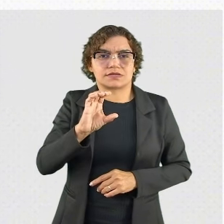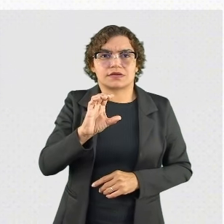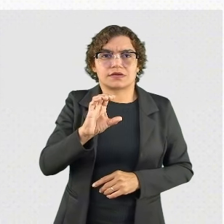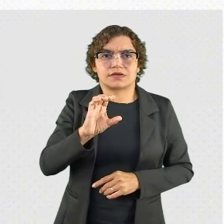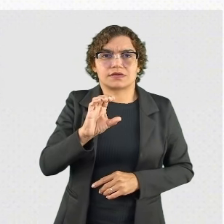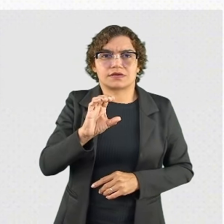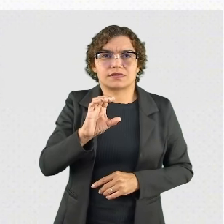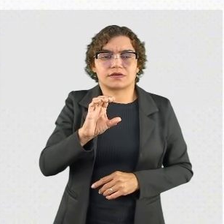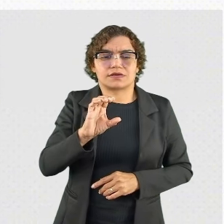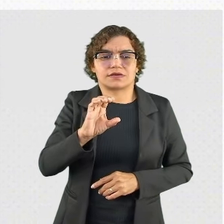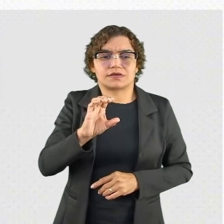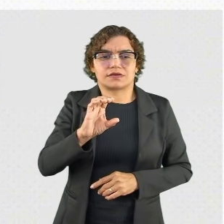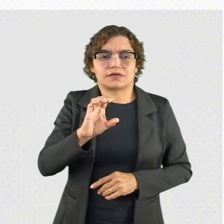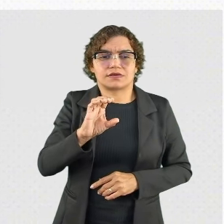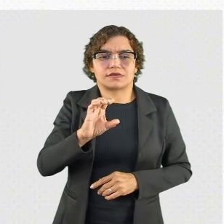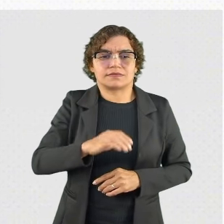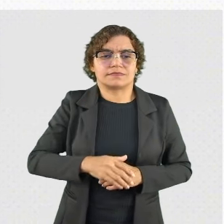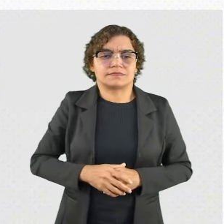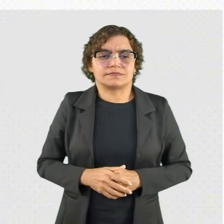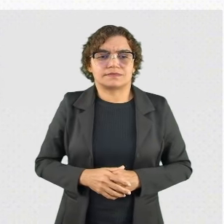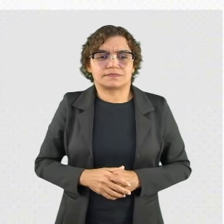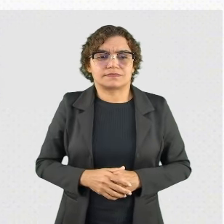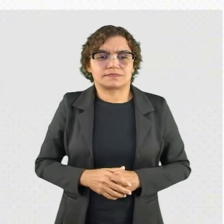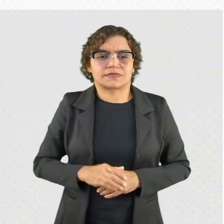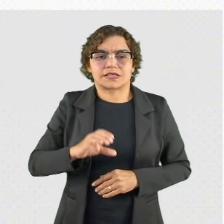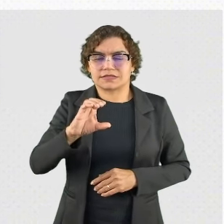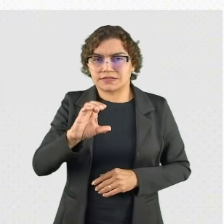CJV, crença, verdade e justificação.